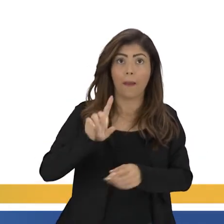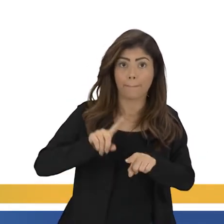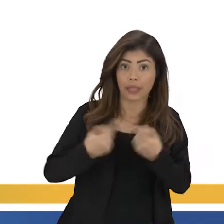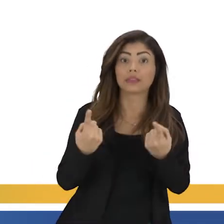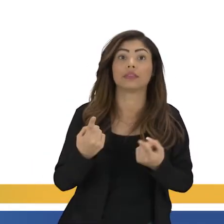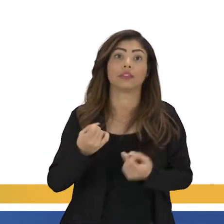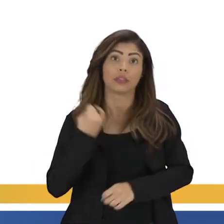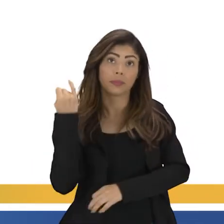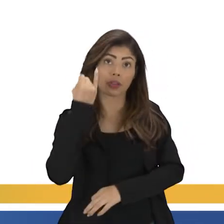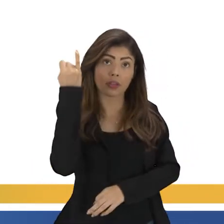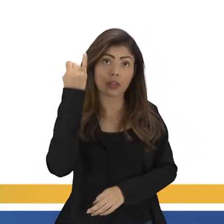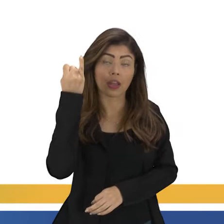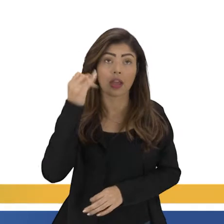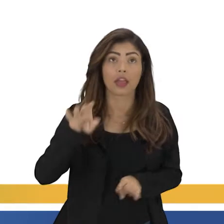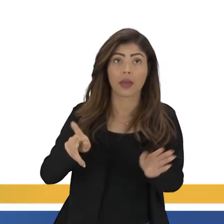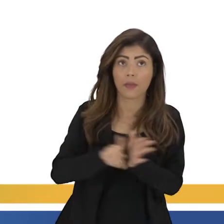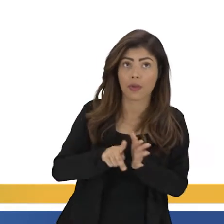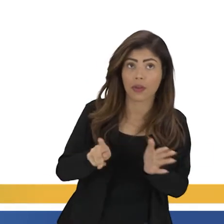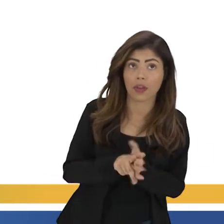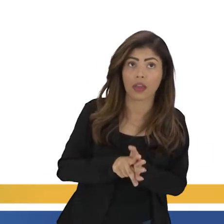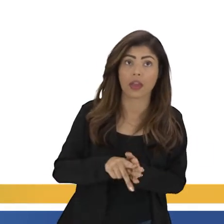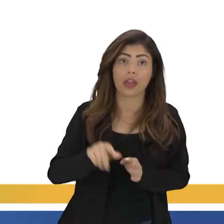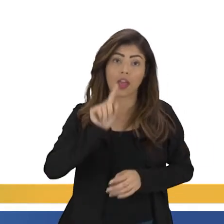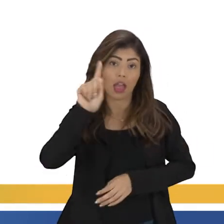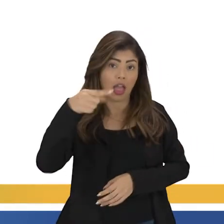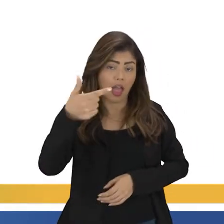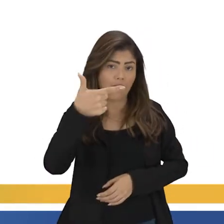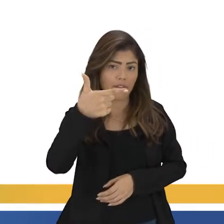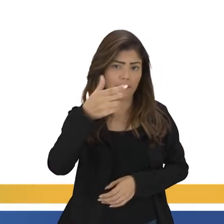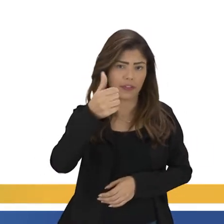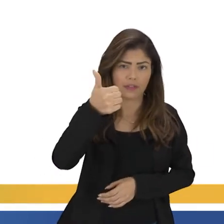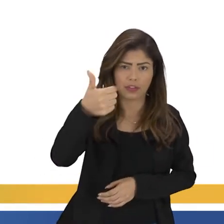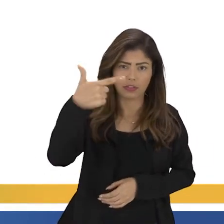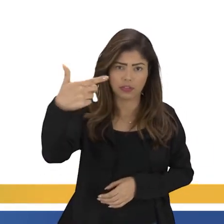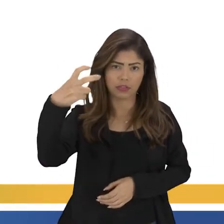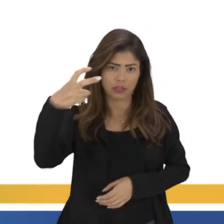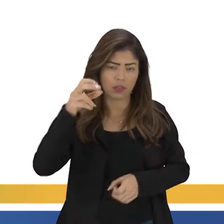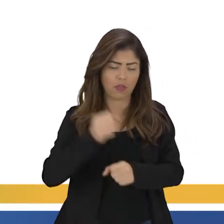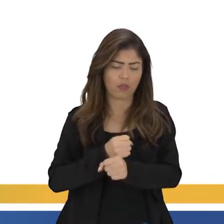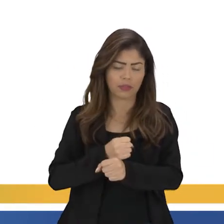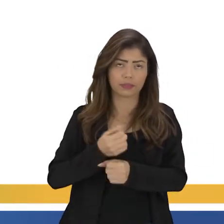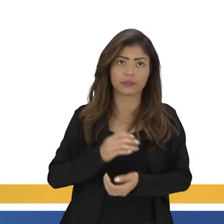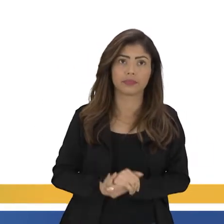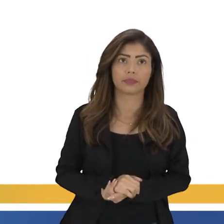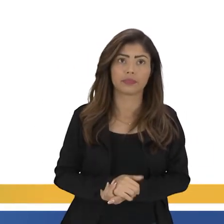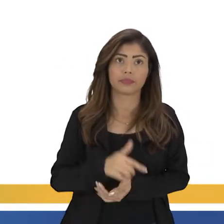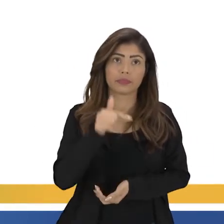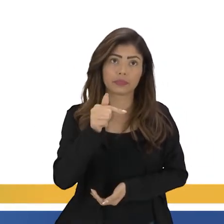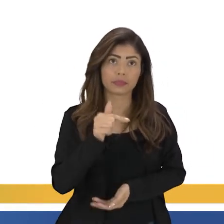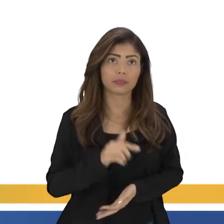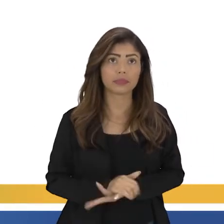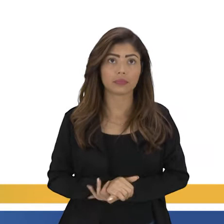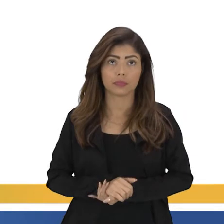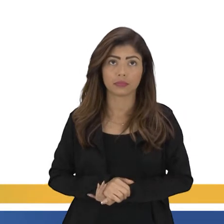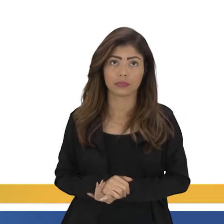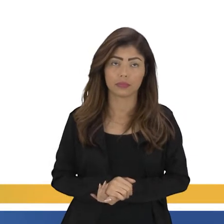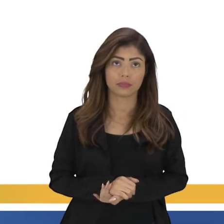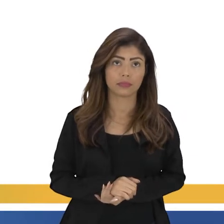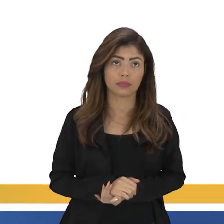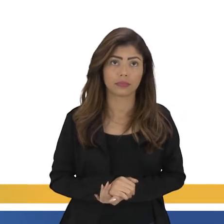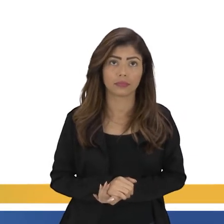mais importante desta prisão aconteceu há 25 anos. 7.